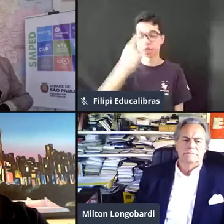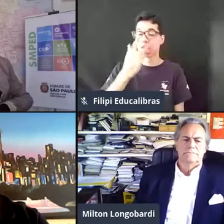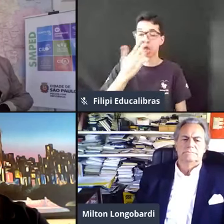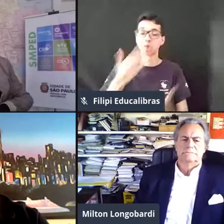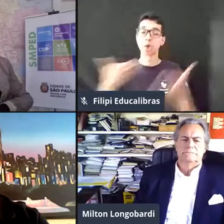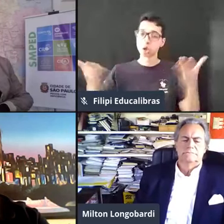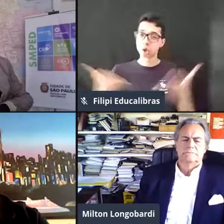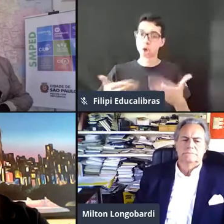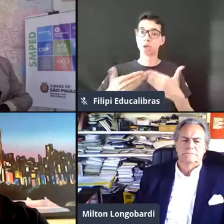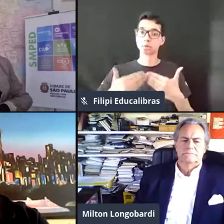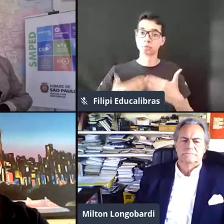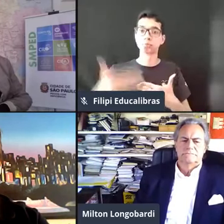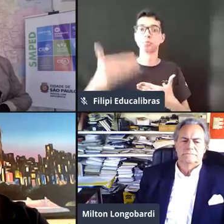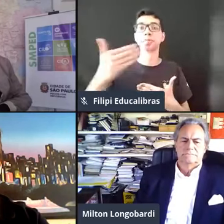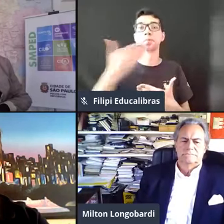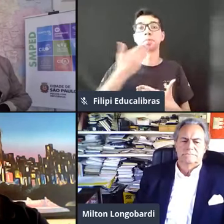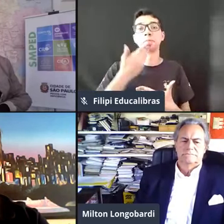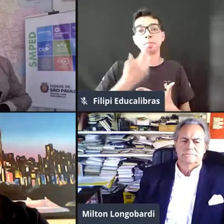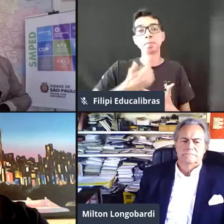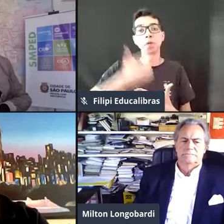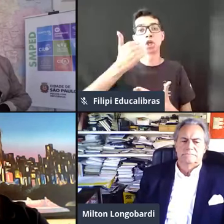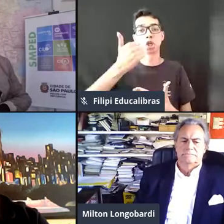de oportunidade você vê?